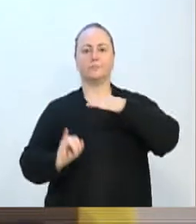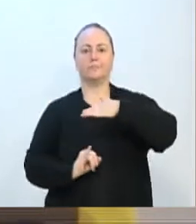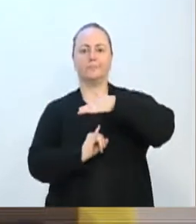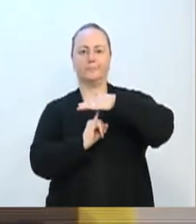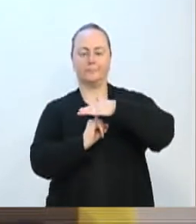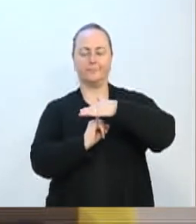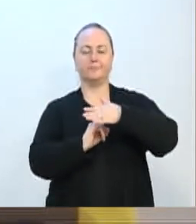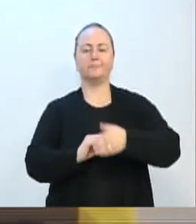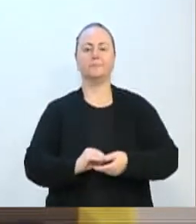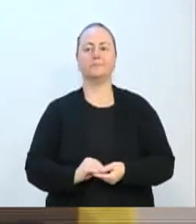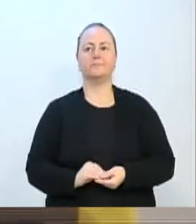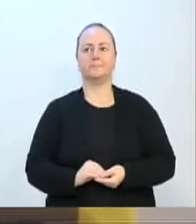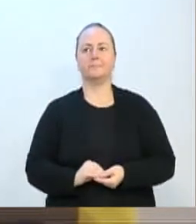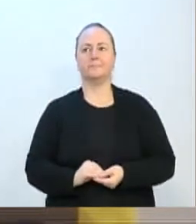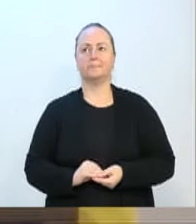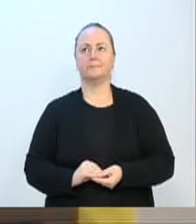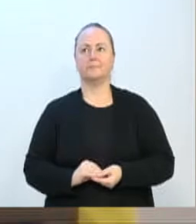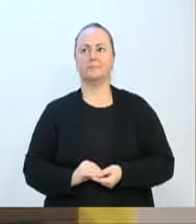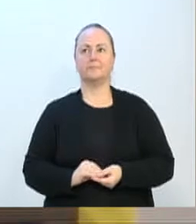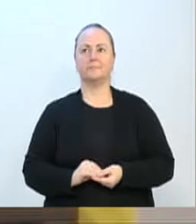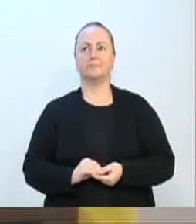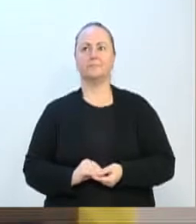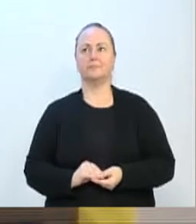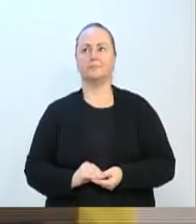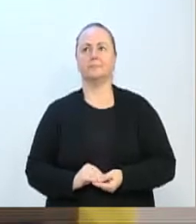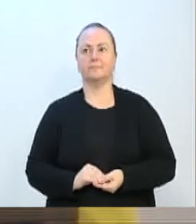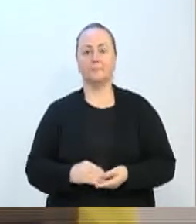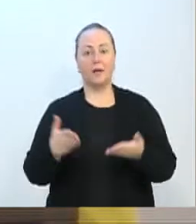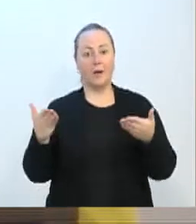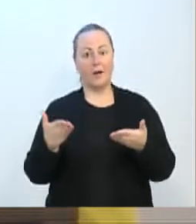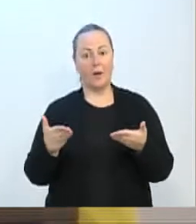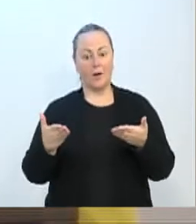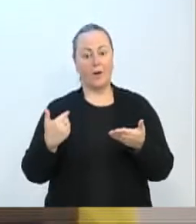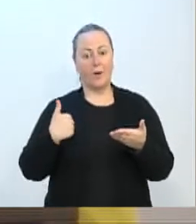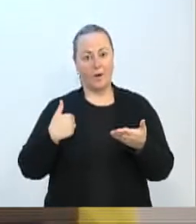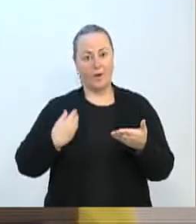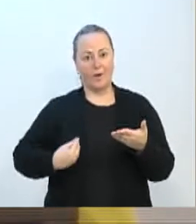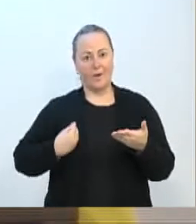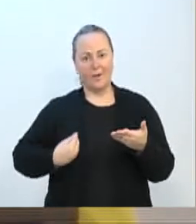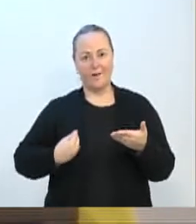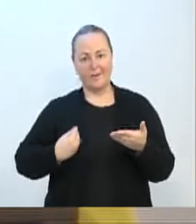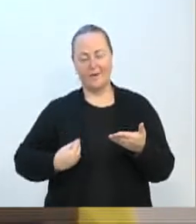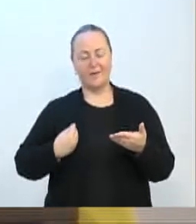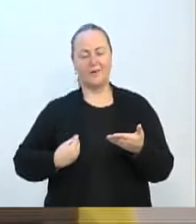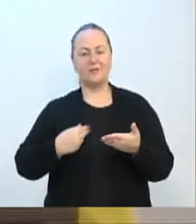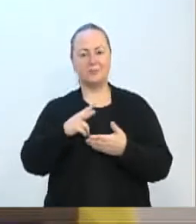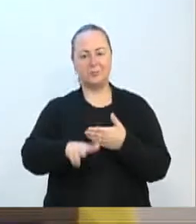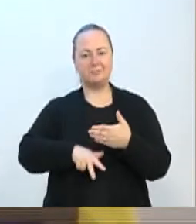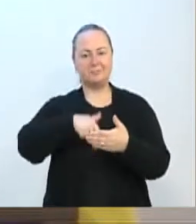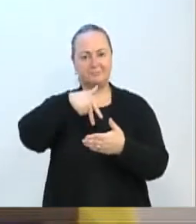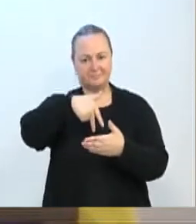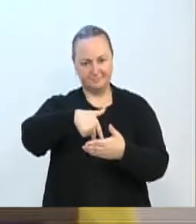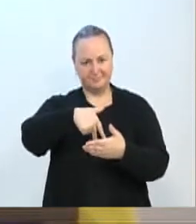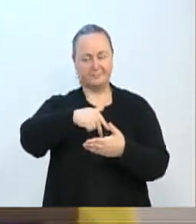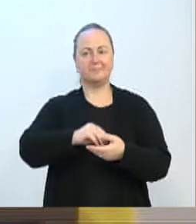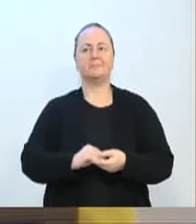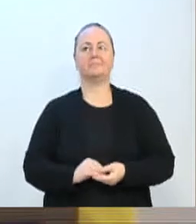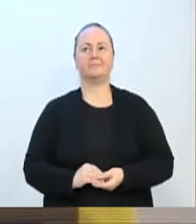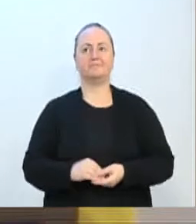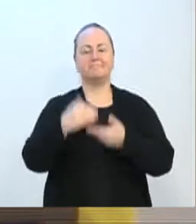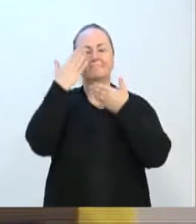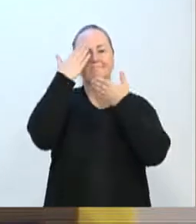Catarinense. O objetivo da minha presença aqui e da minha fala, a qual eu quero